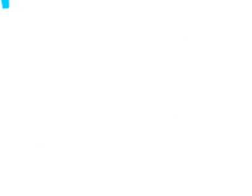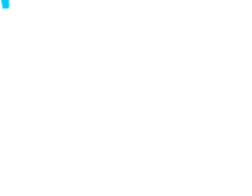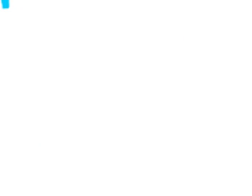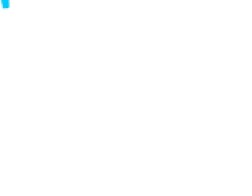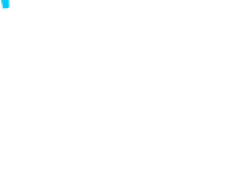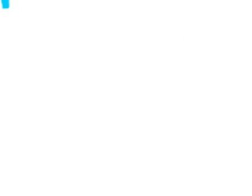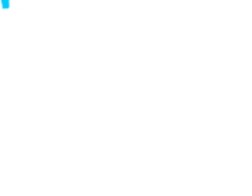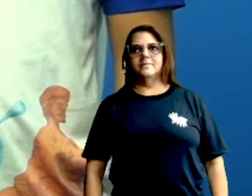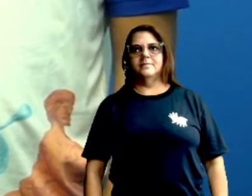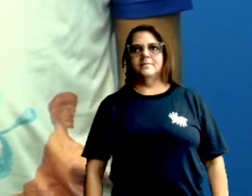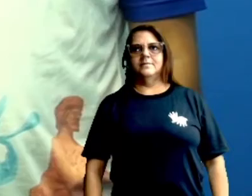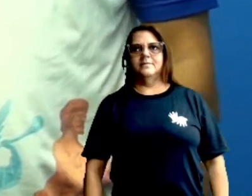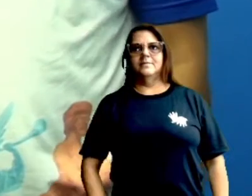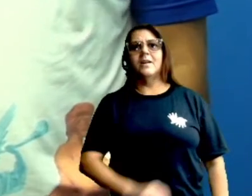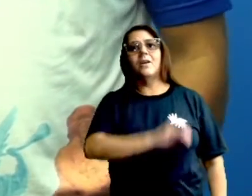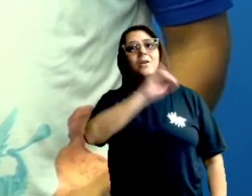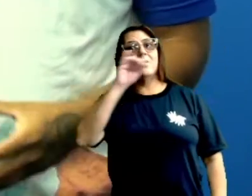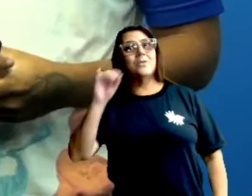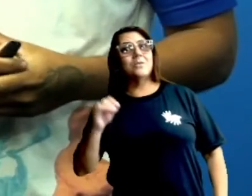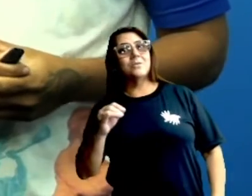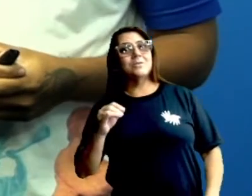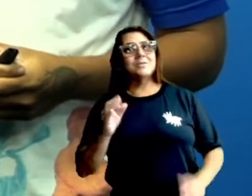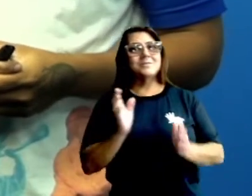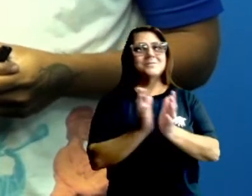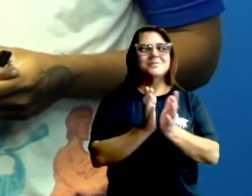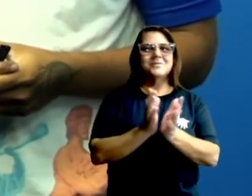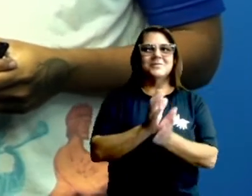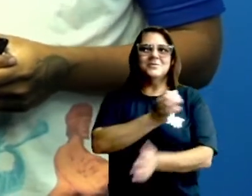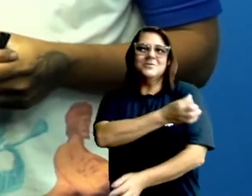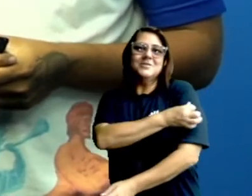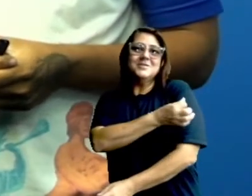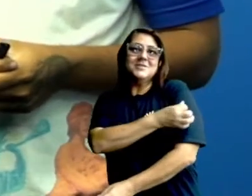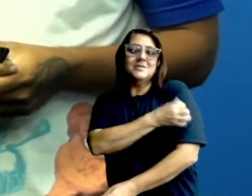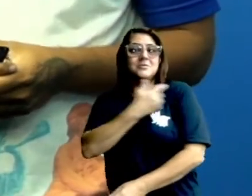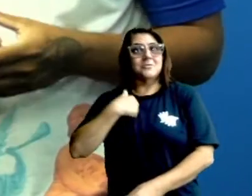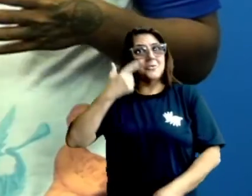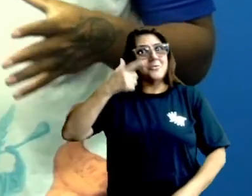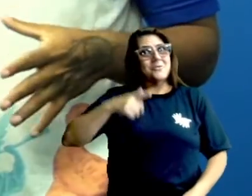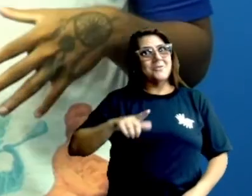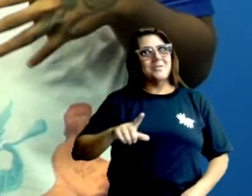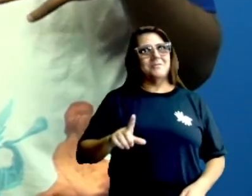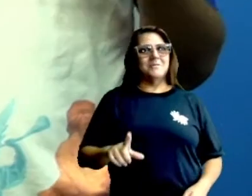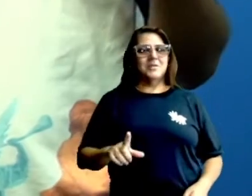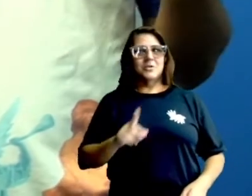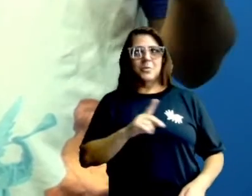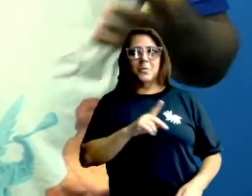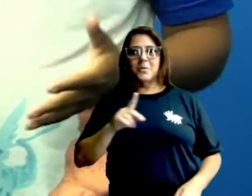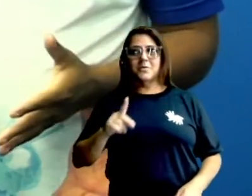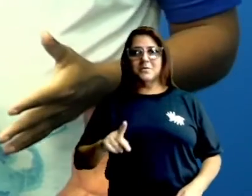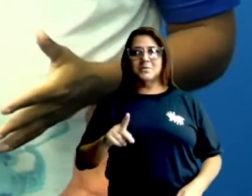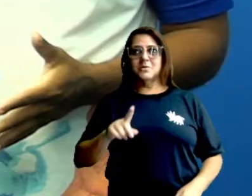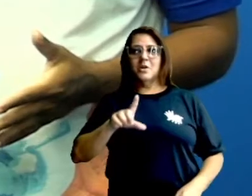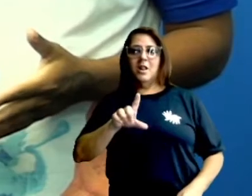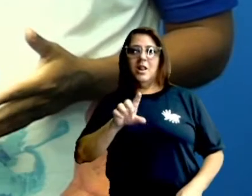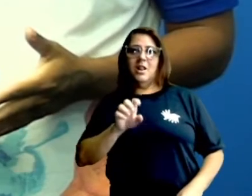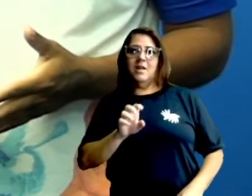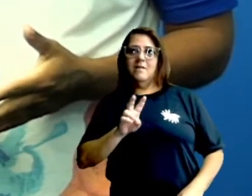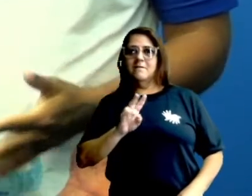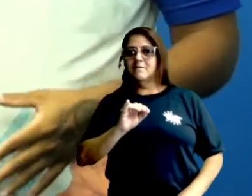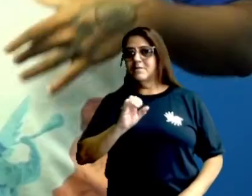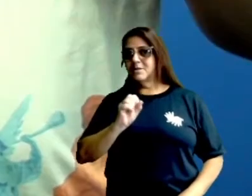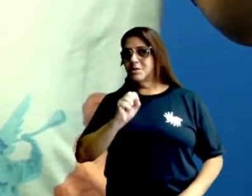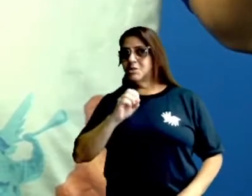o Olá turma do 6º ano olha eu aqui novamente como você já sabe eu sou professor leve e